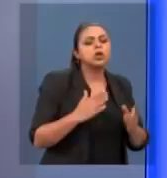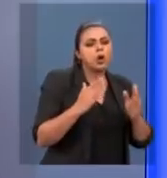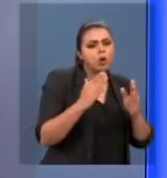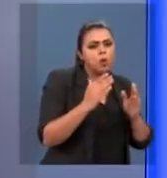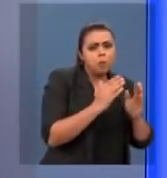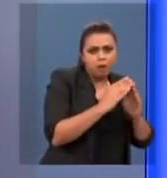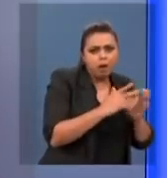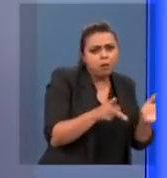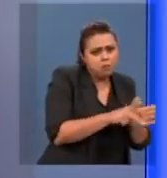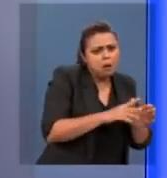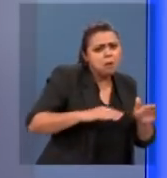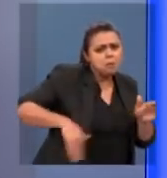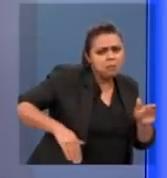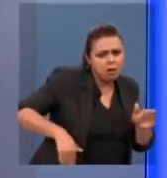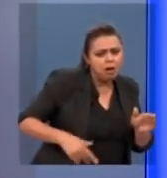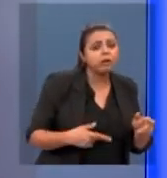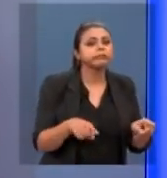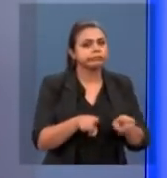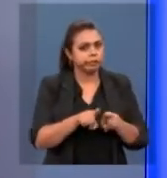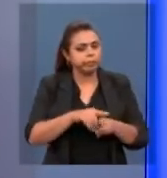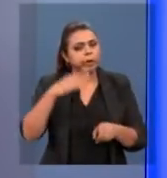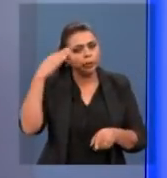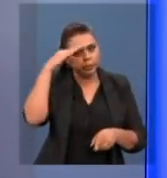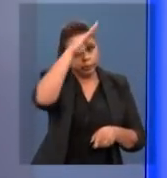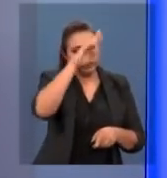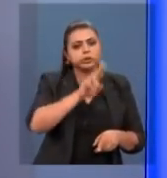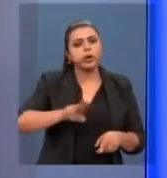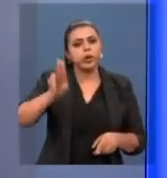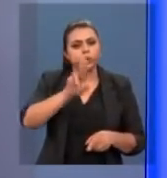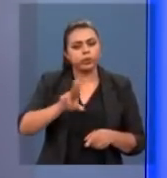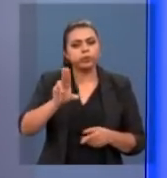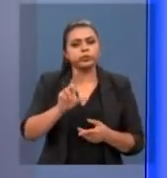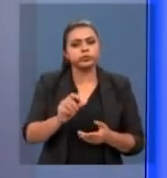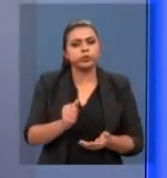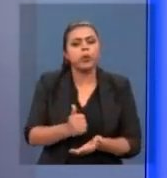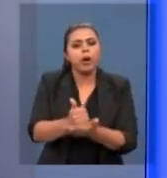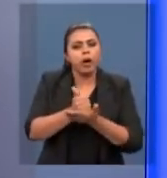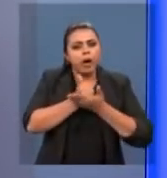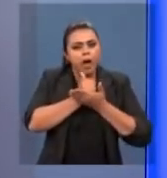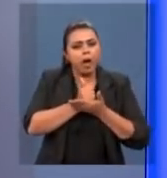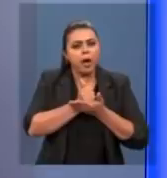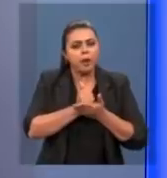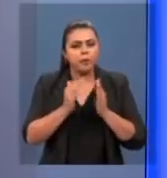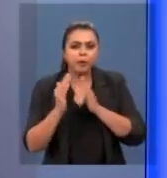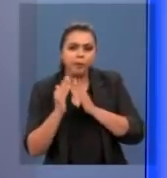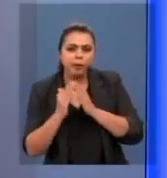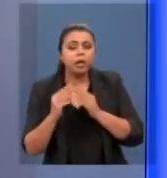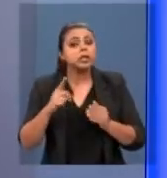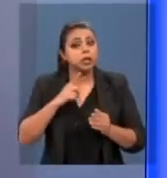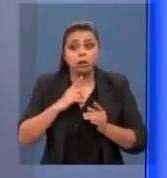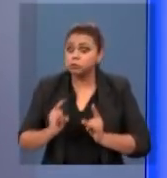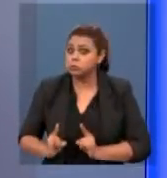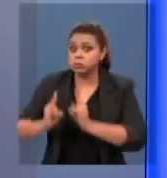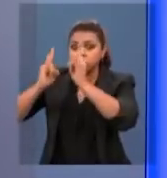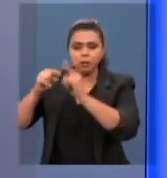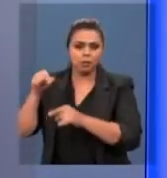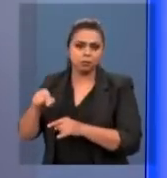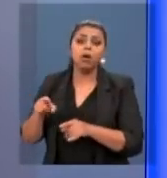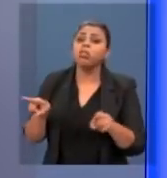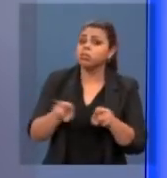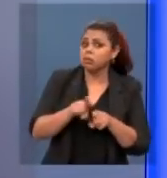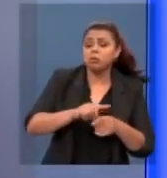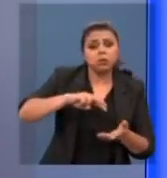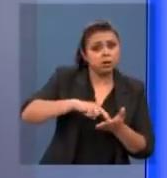bolsonaro também utilizou é o auxílio moradia tendo direito a apartamento funcional isso é corrupção também